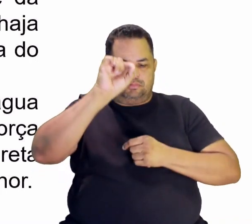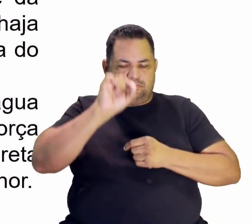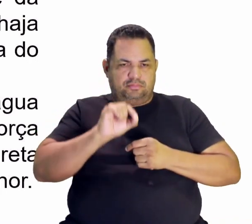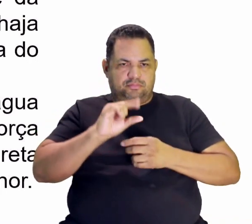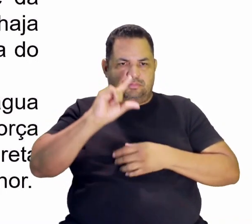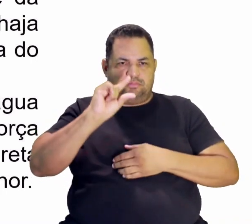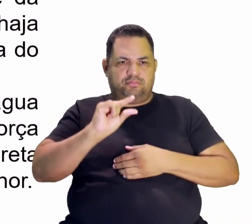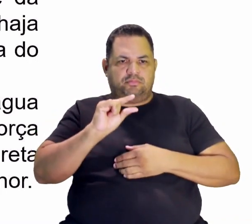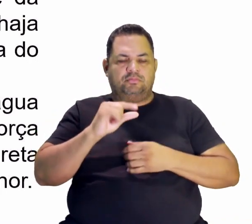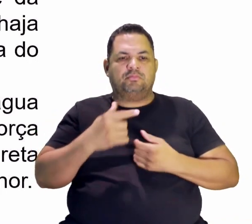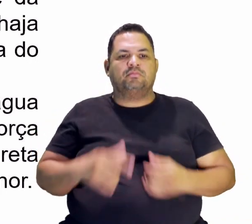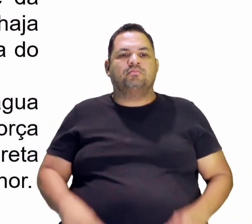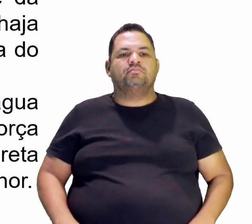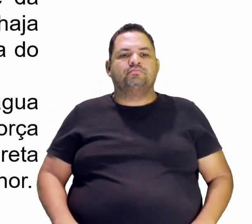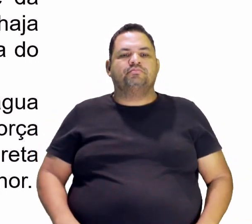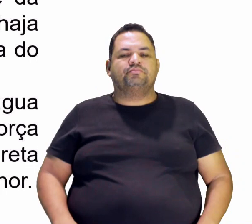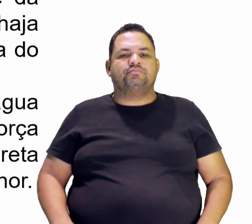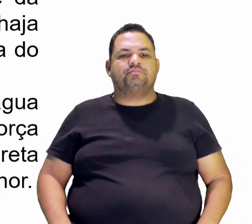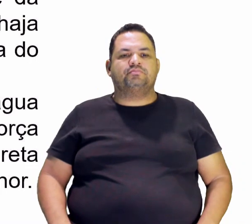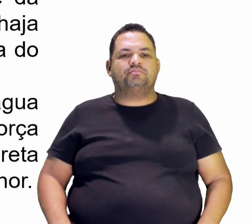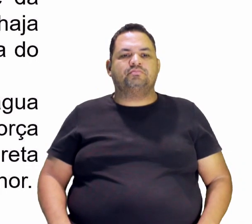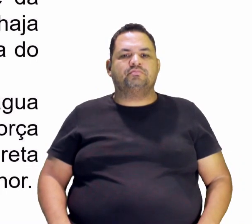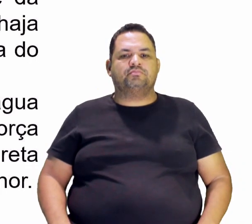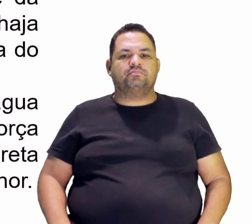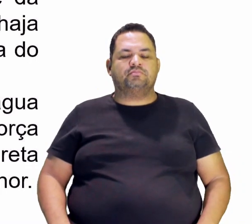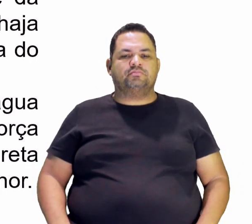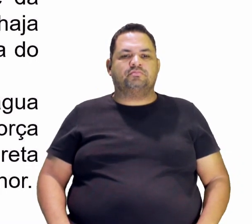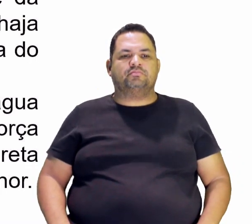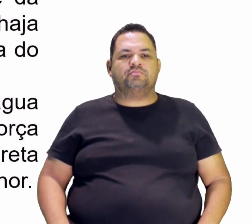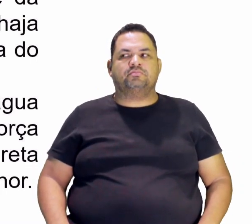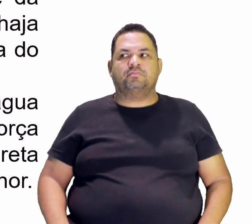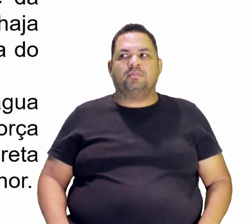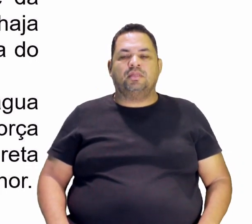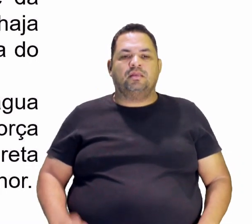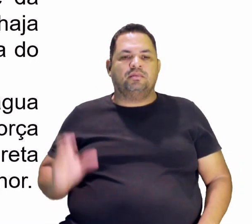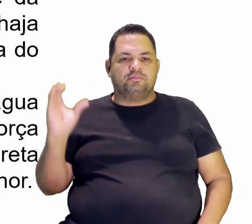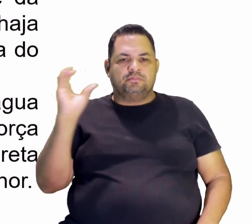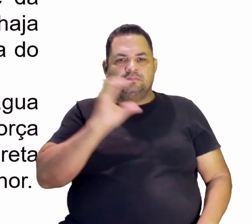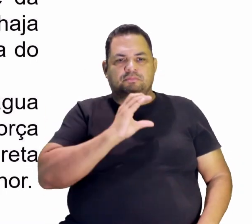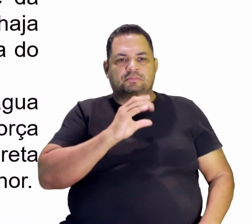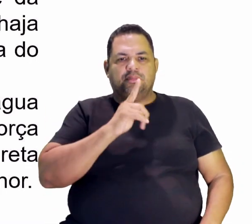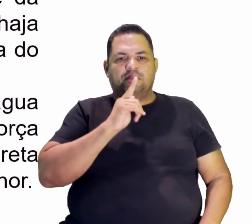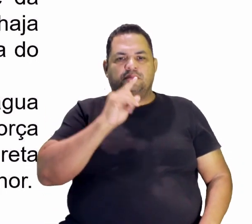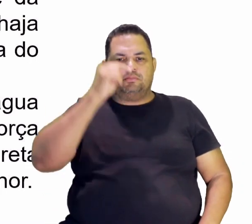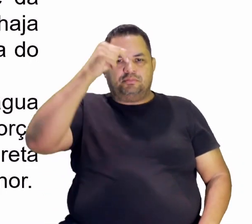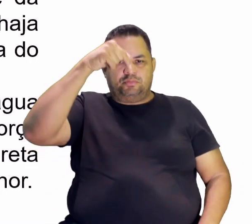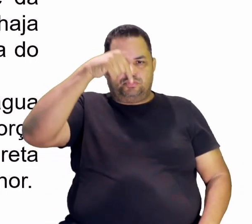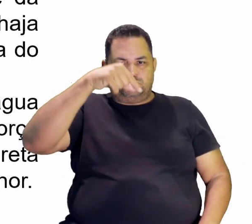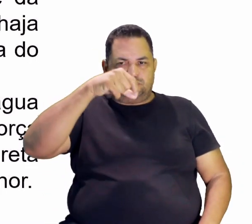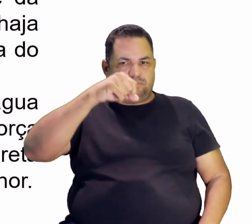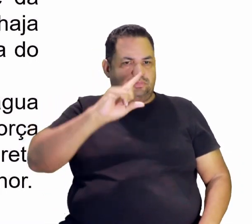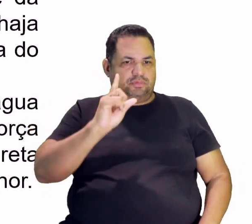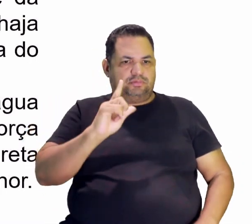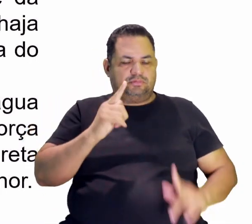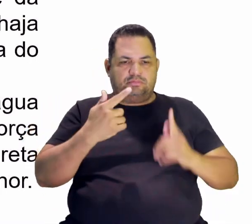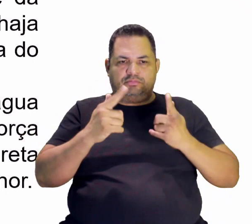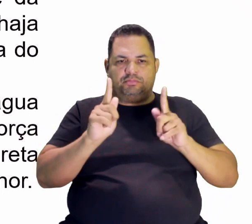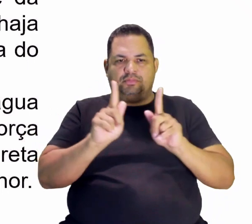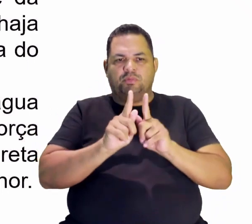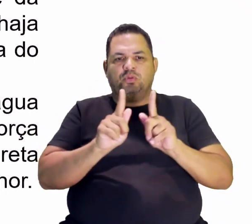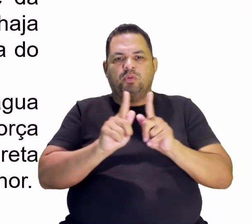ser menor. A velocidade da água distante é menor. A velocidade da água caindo não depende da